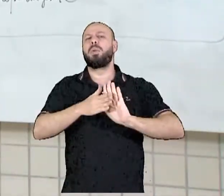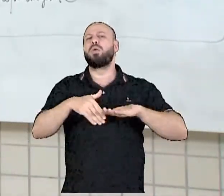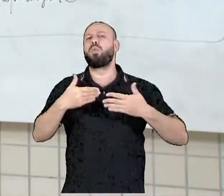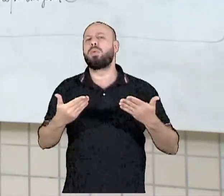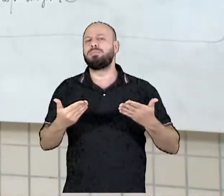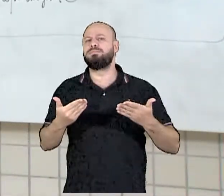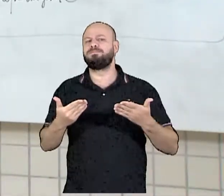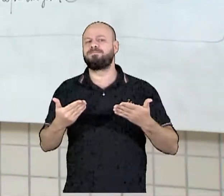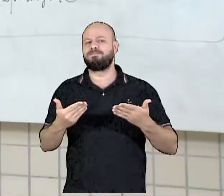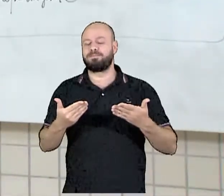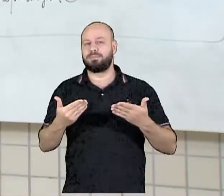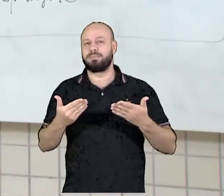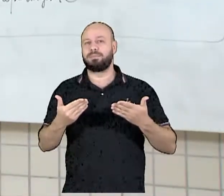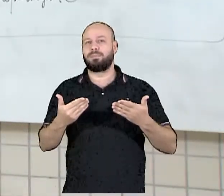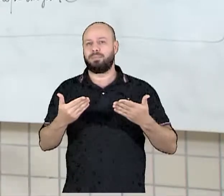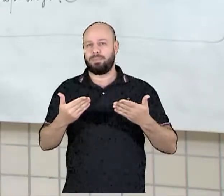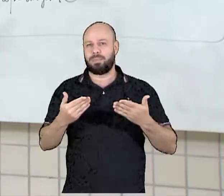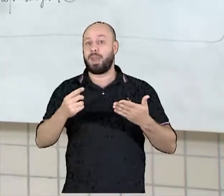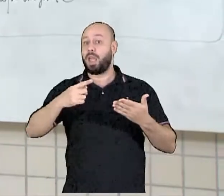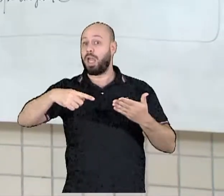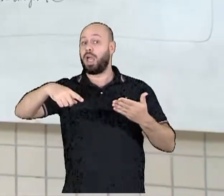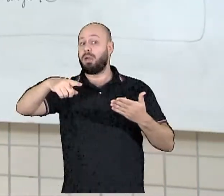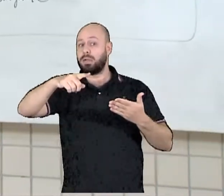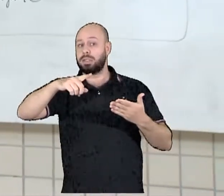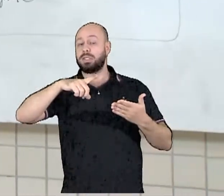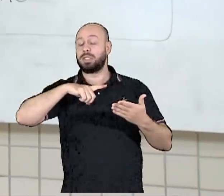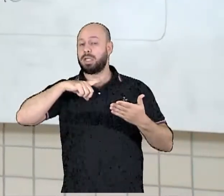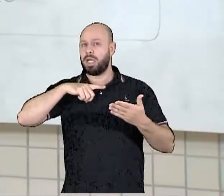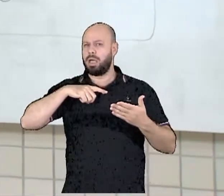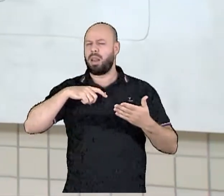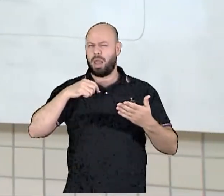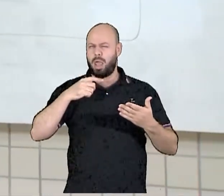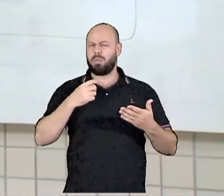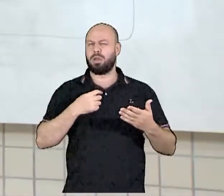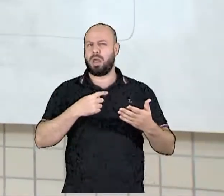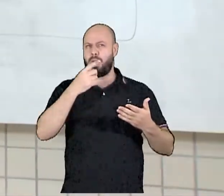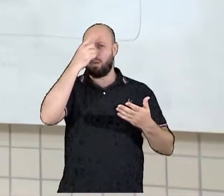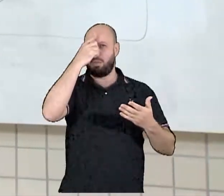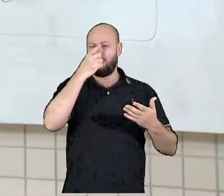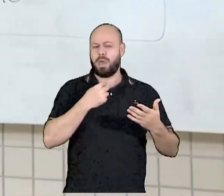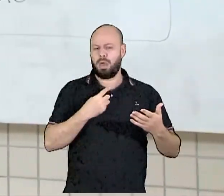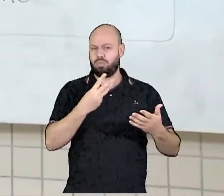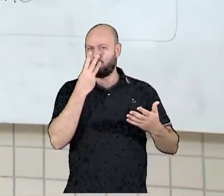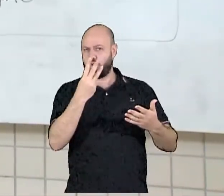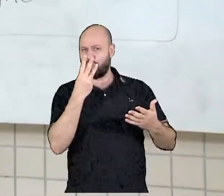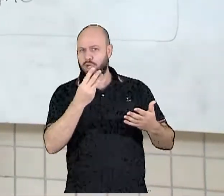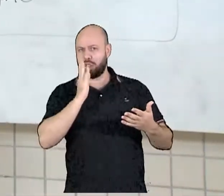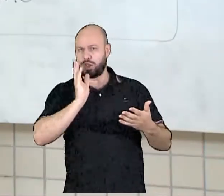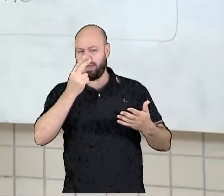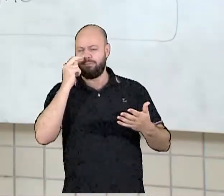aula? Além de vocês fazerem a descrição das 3 imagens que nós acabamos de ver, vocês ainda